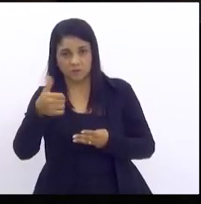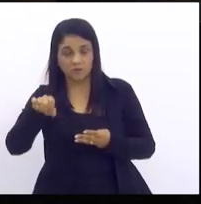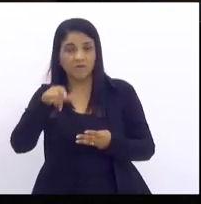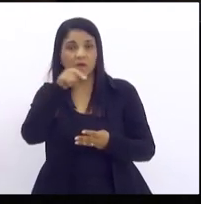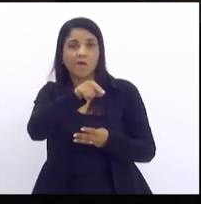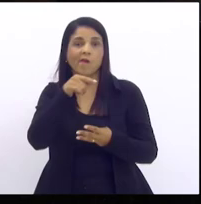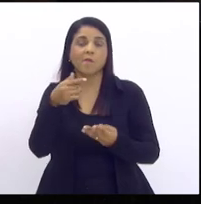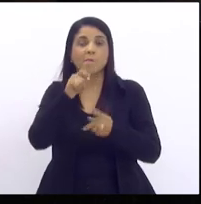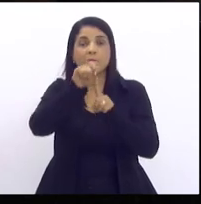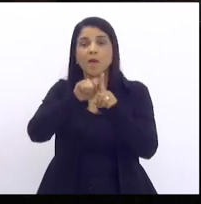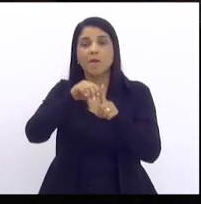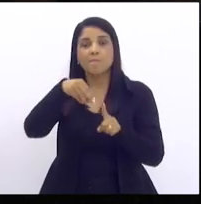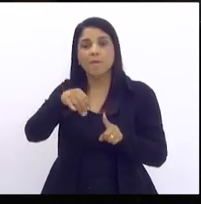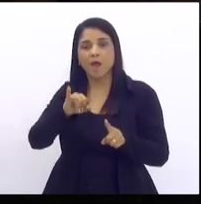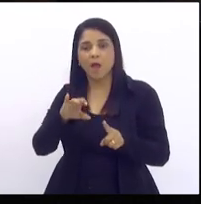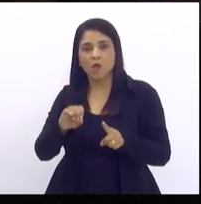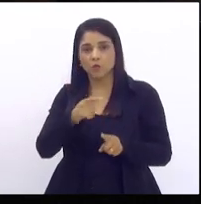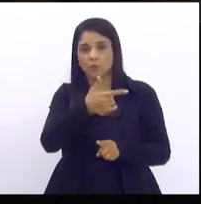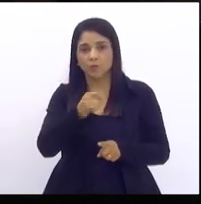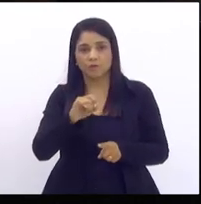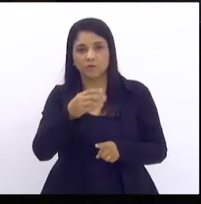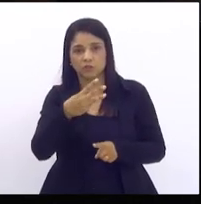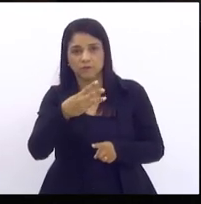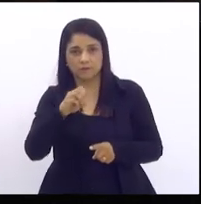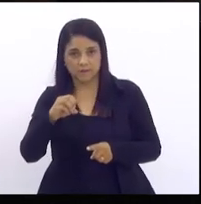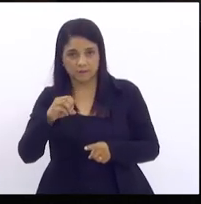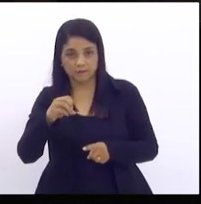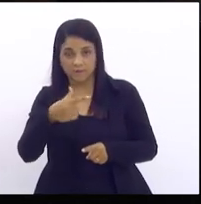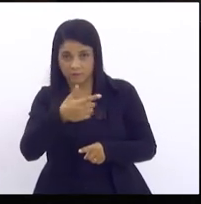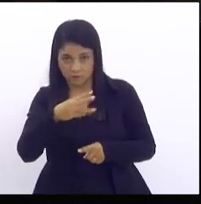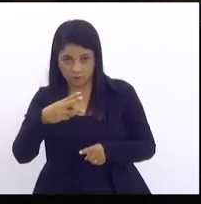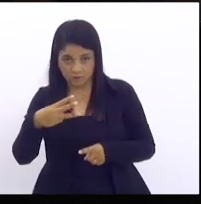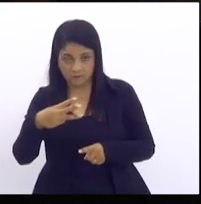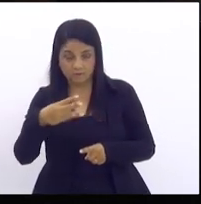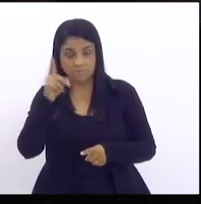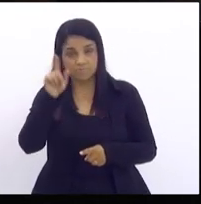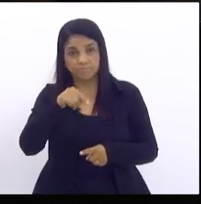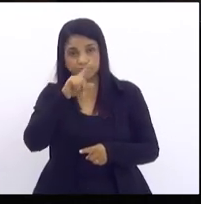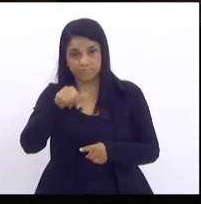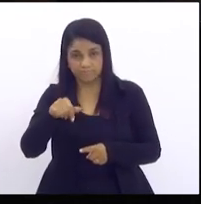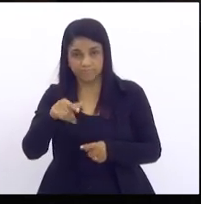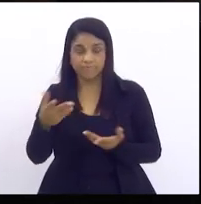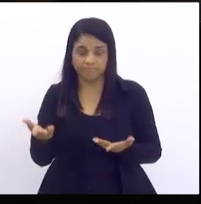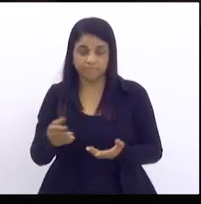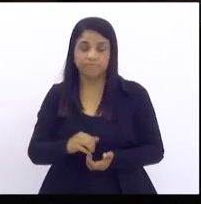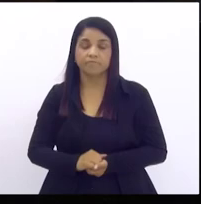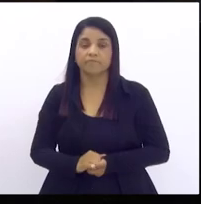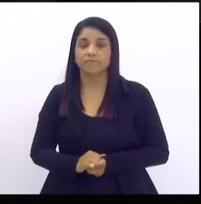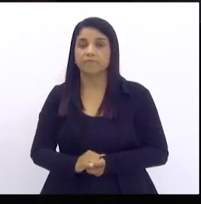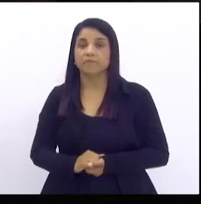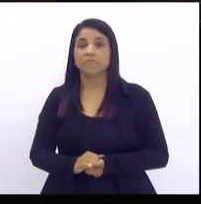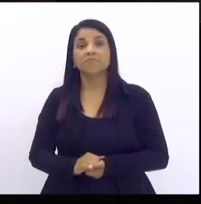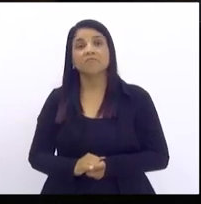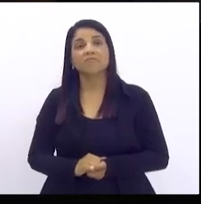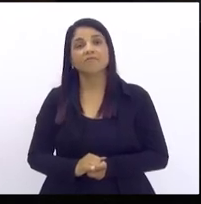23, através da ação direta de inconstitucionalidade 6597. Bom,